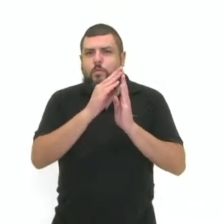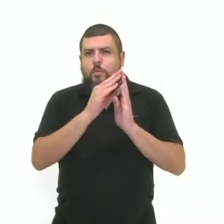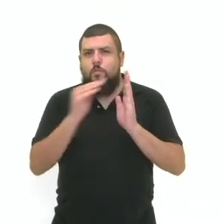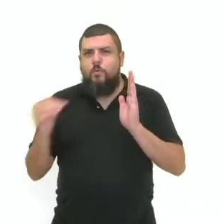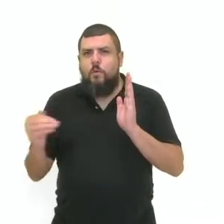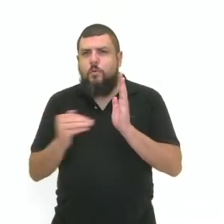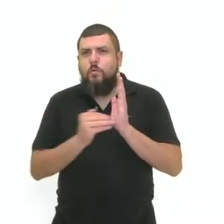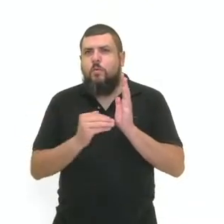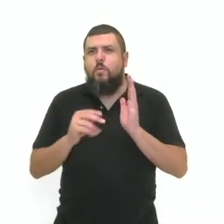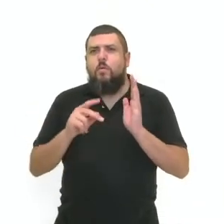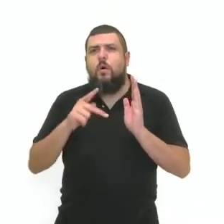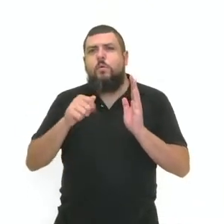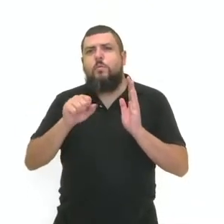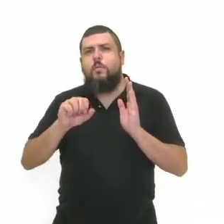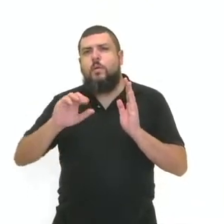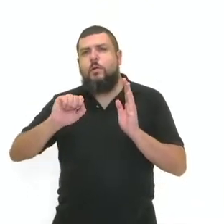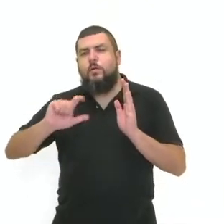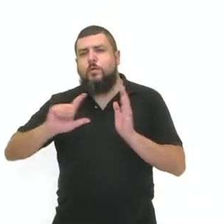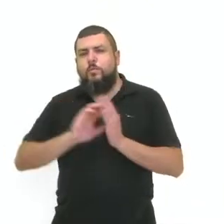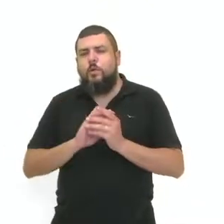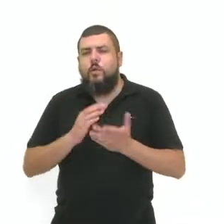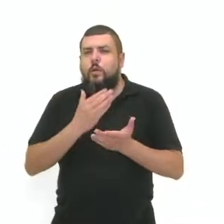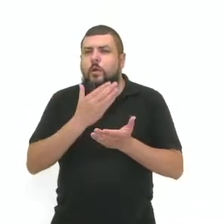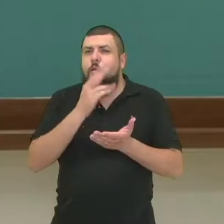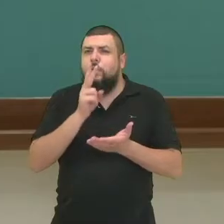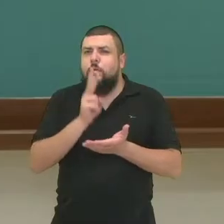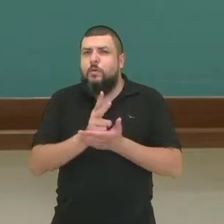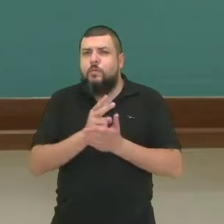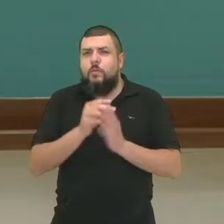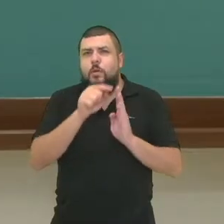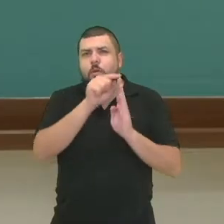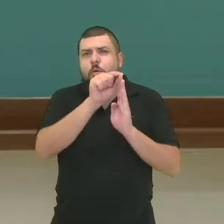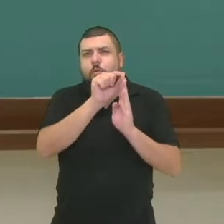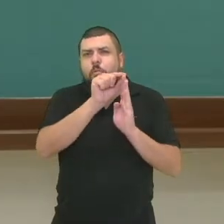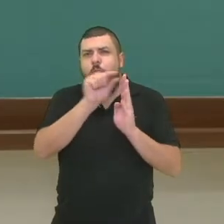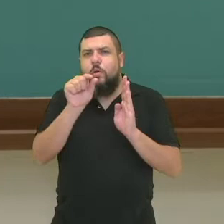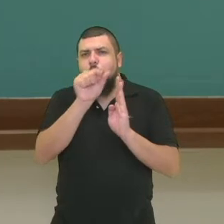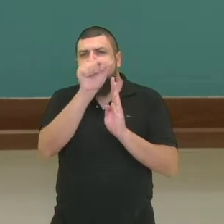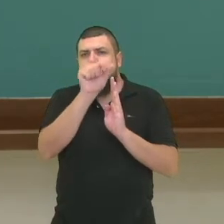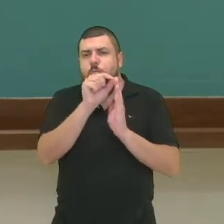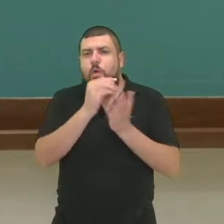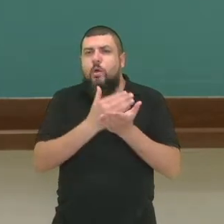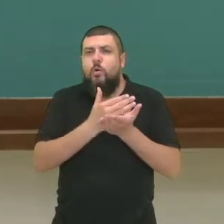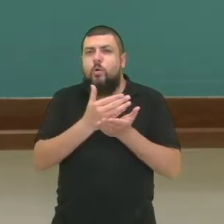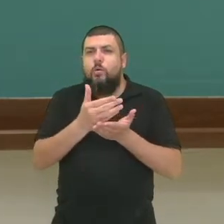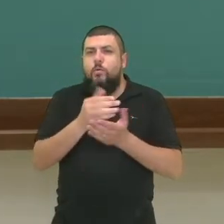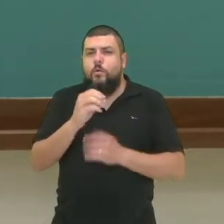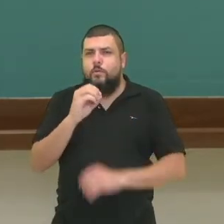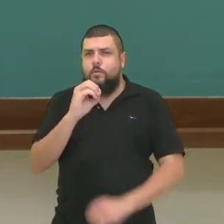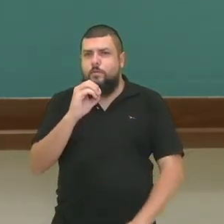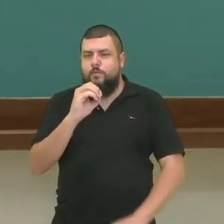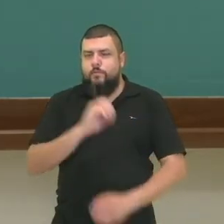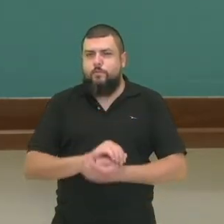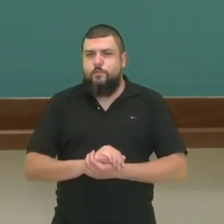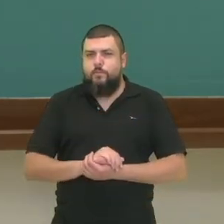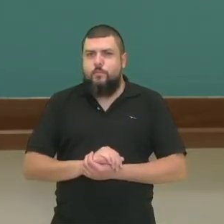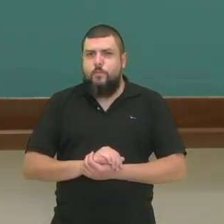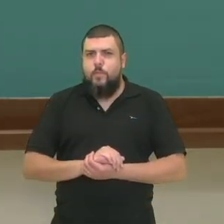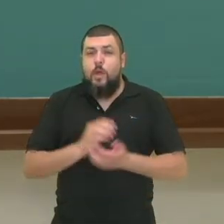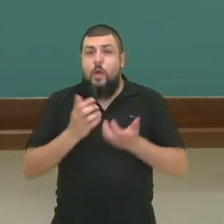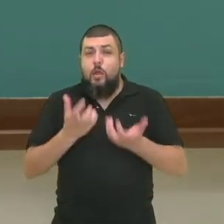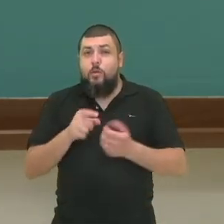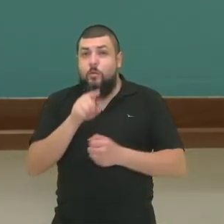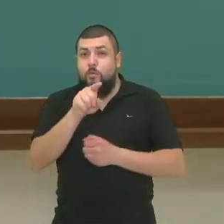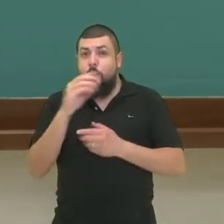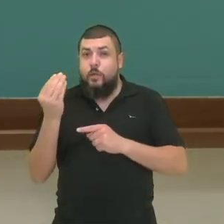elas sempre vão começar com 0. Então, nessa tela aqui, eu vou querer que você coloque o título